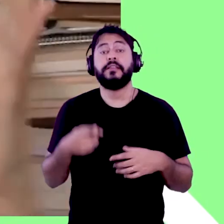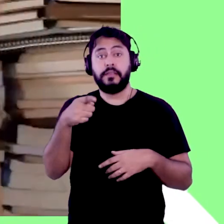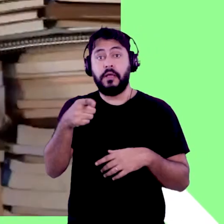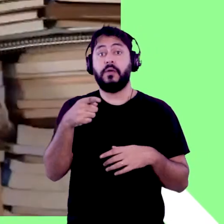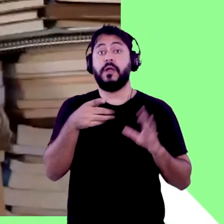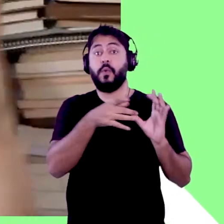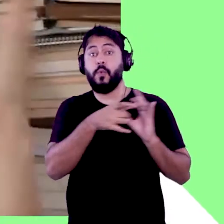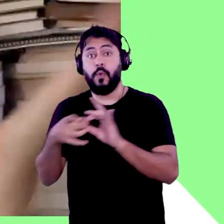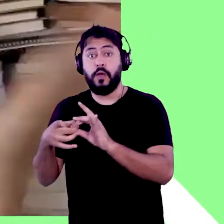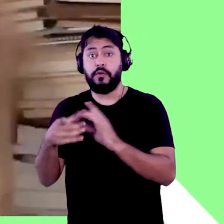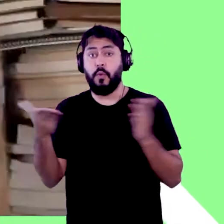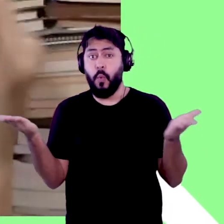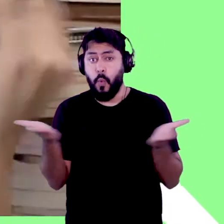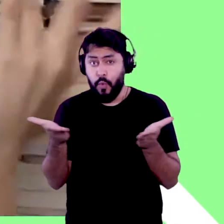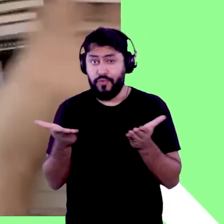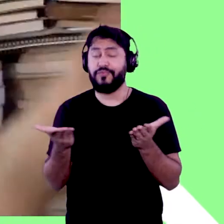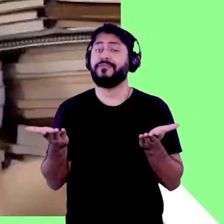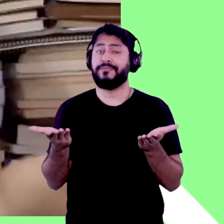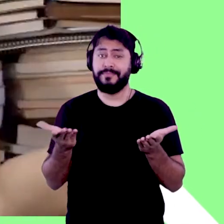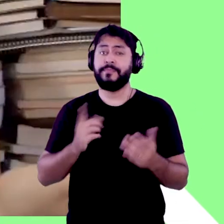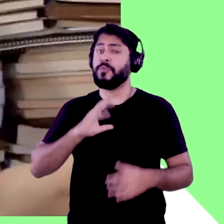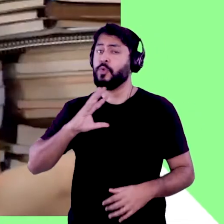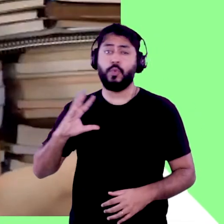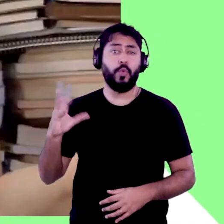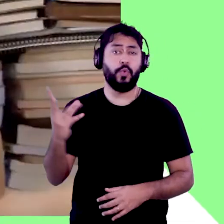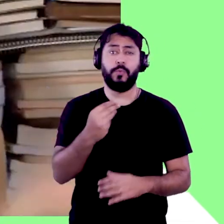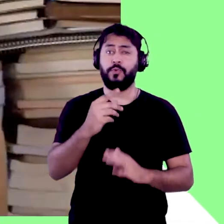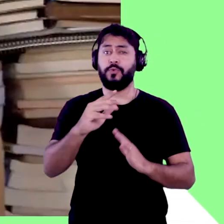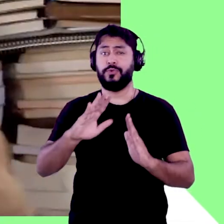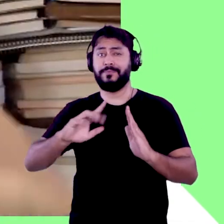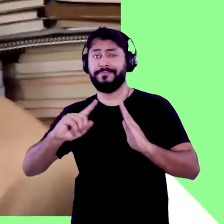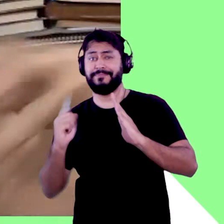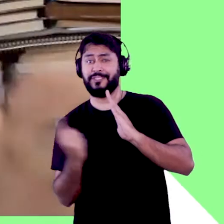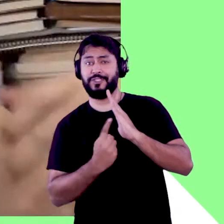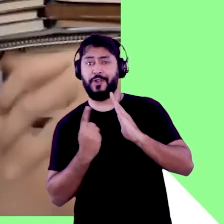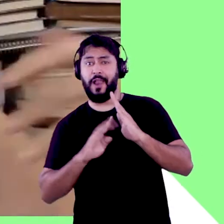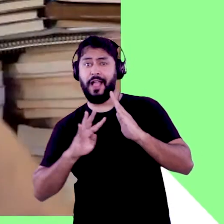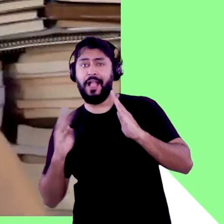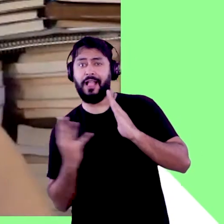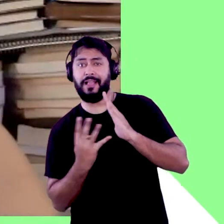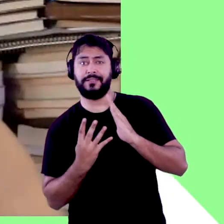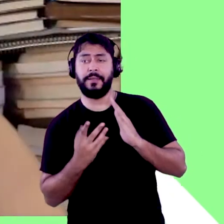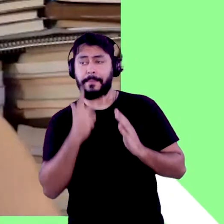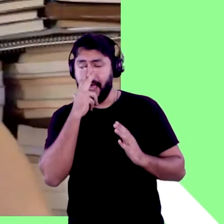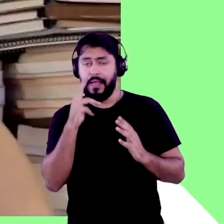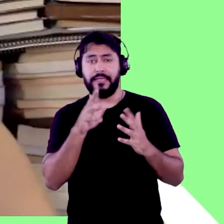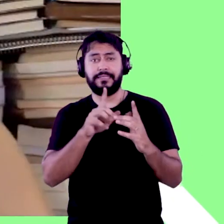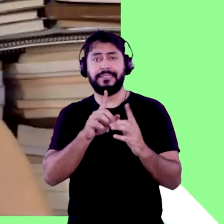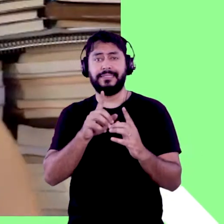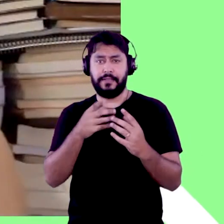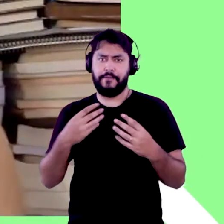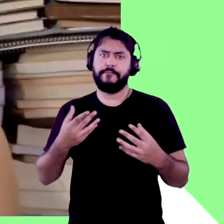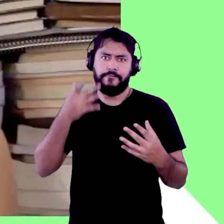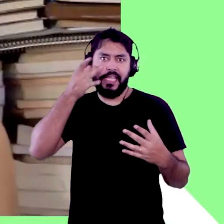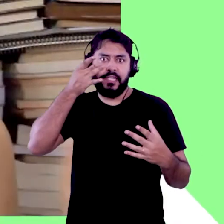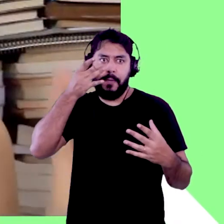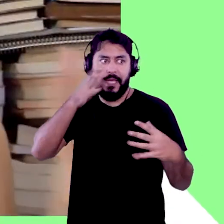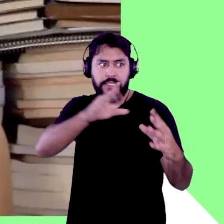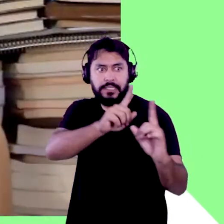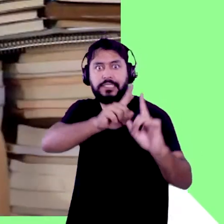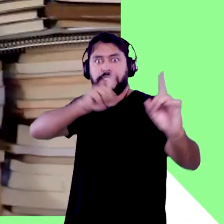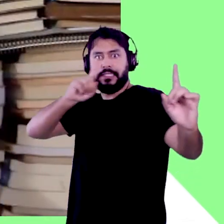gente está agora, né, todo mundo isolado e cada vez mais distantes fisicamente, a gente tem essa